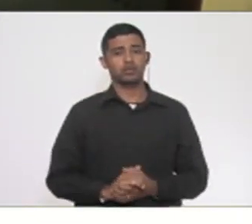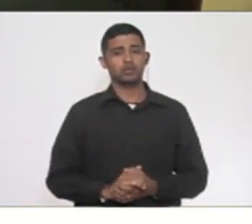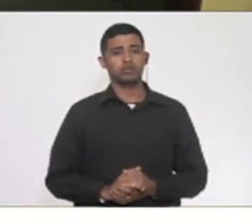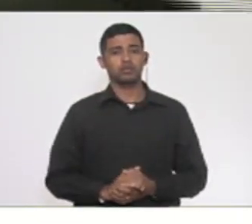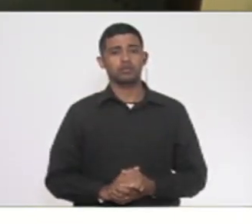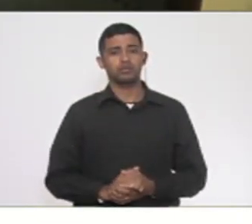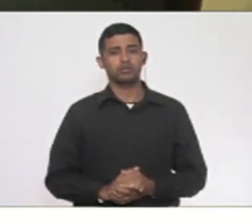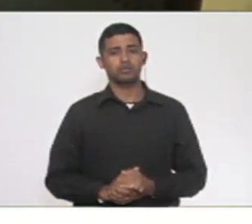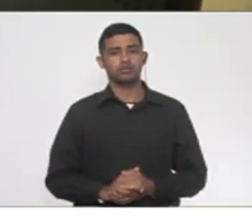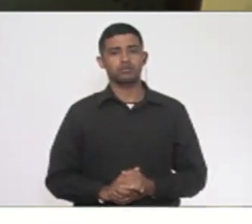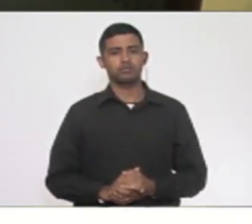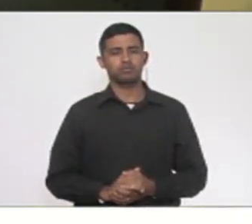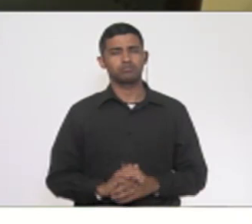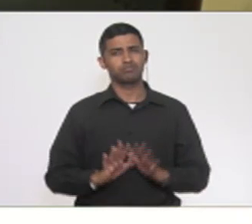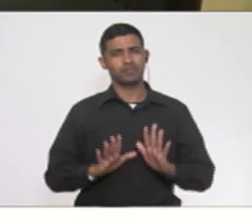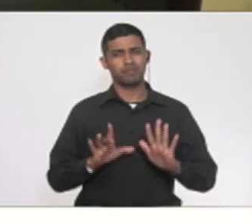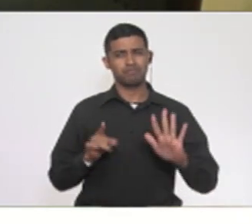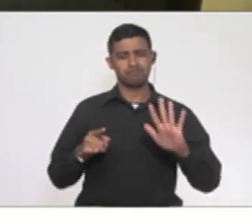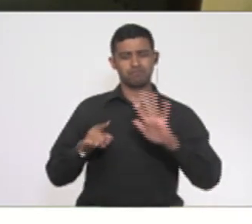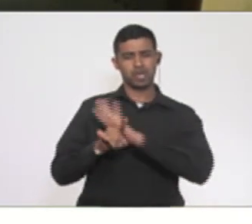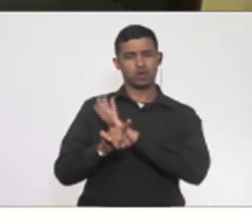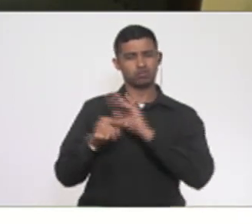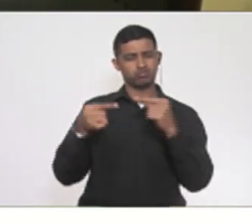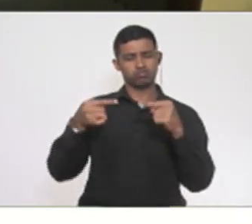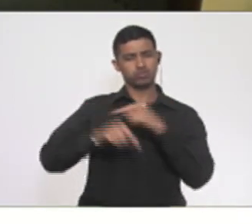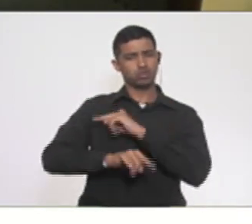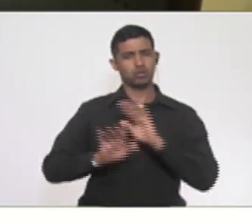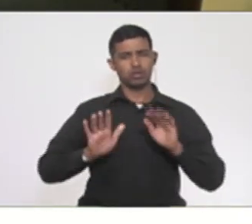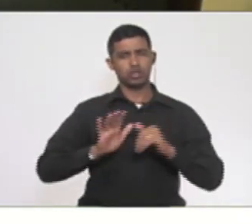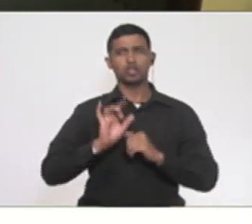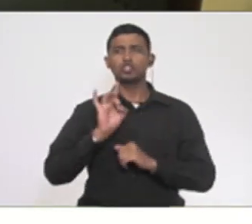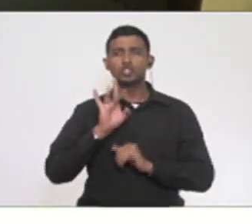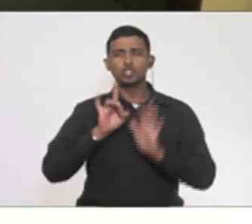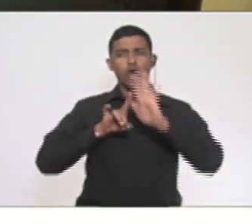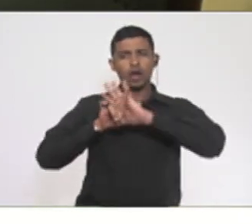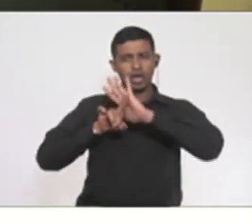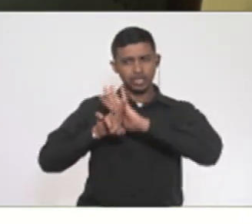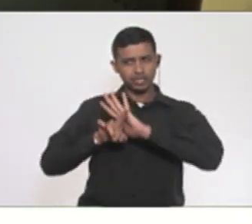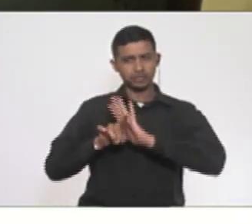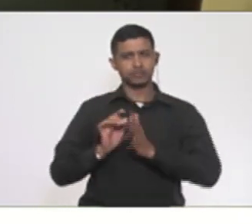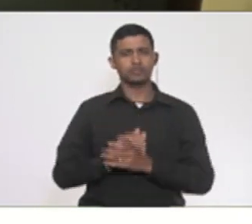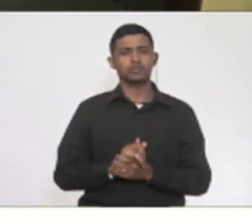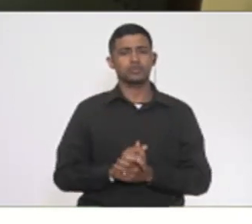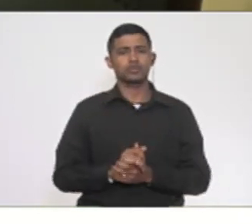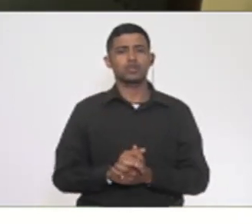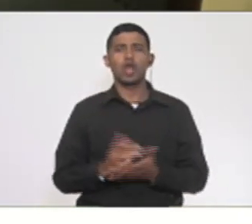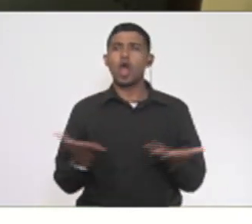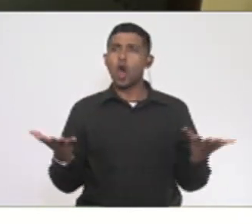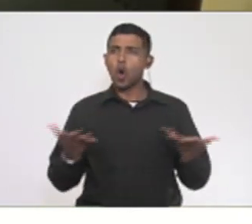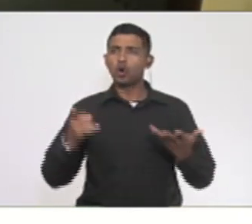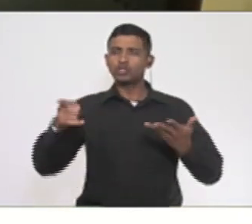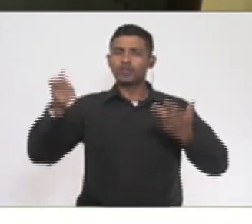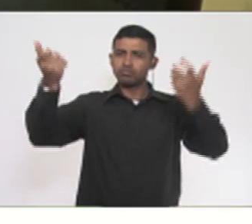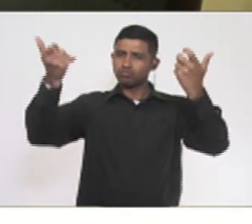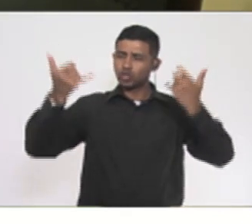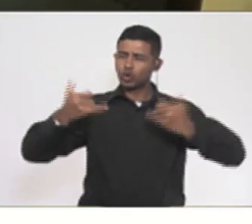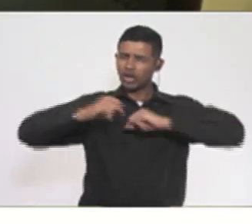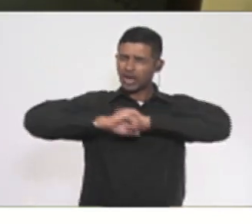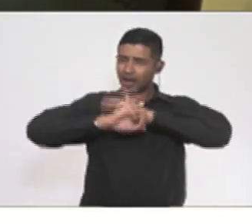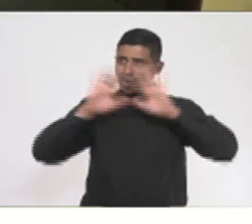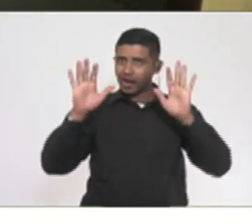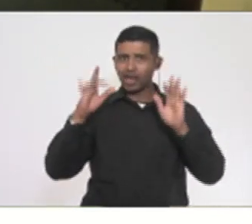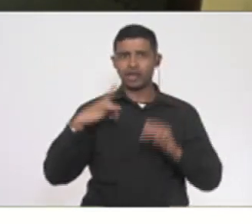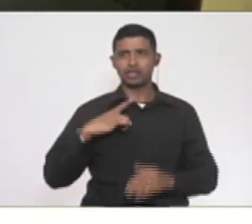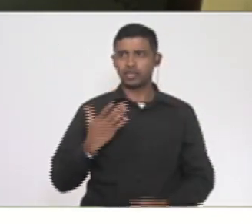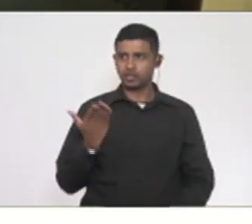nem tanto uma pergunta, nem tanto são perguntas, mas uma análise. Hoje, depois de um esclarecimento feito